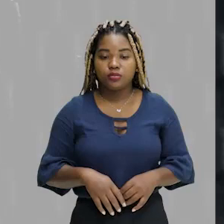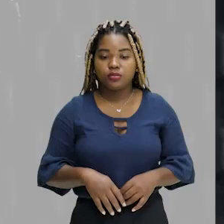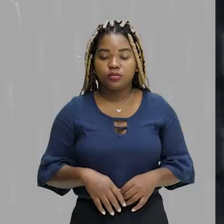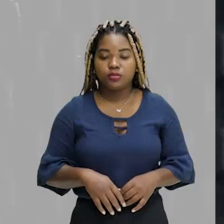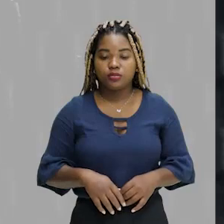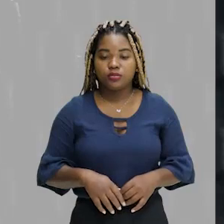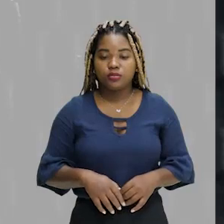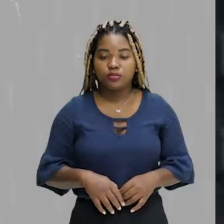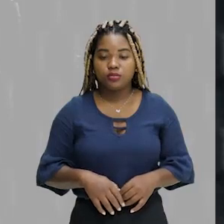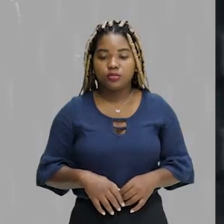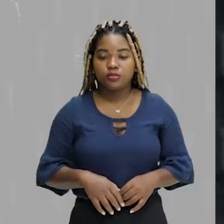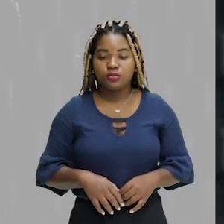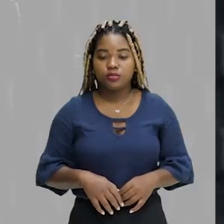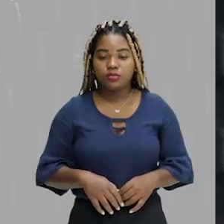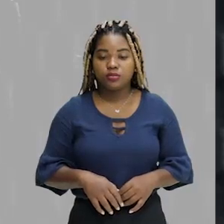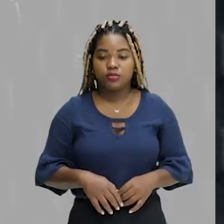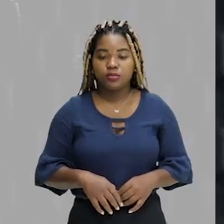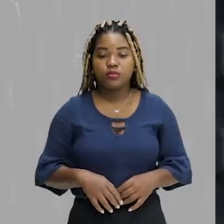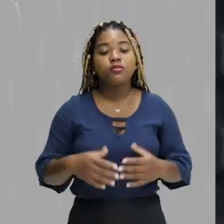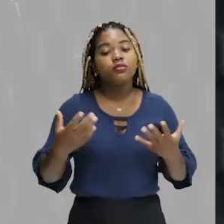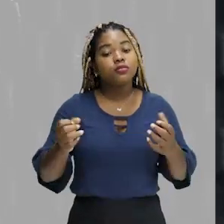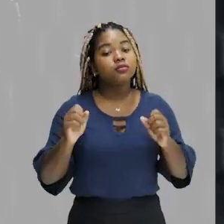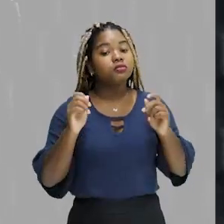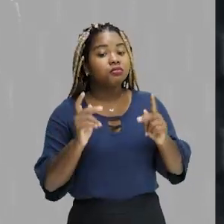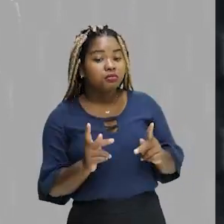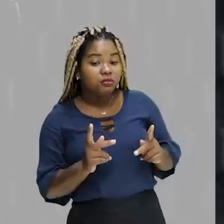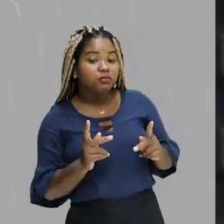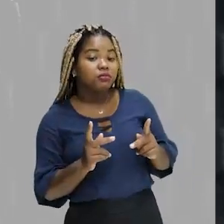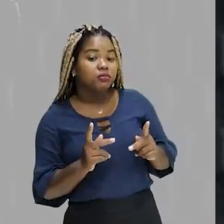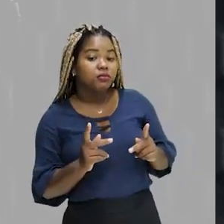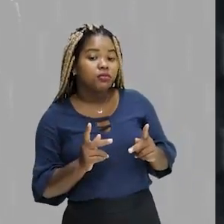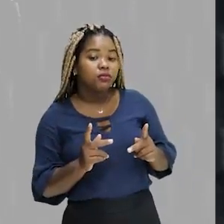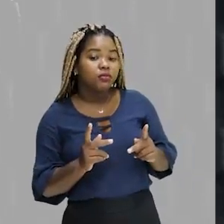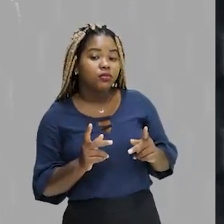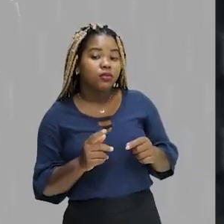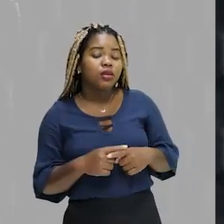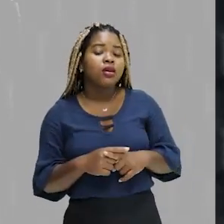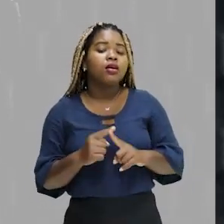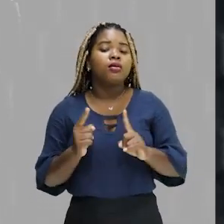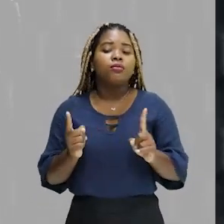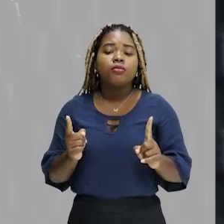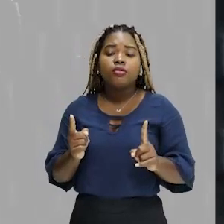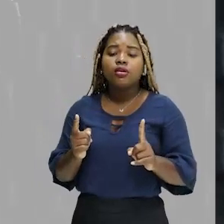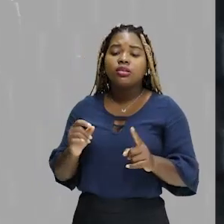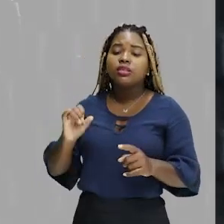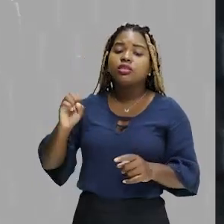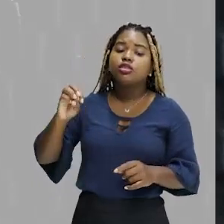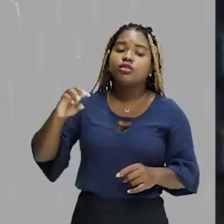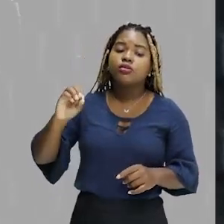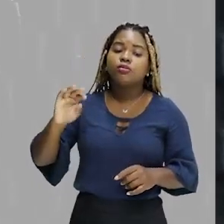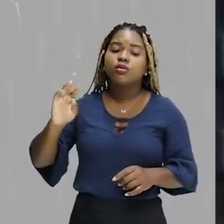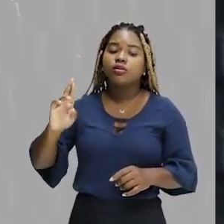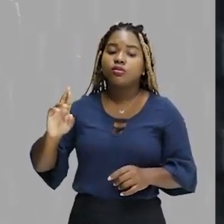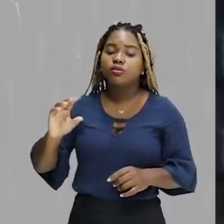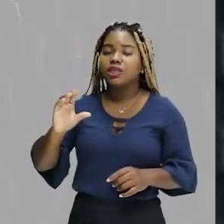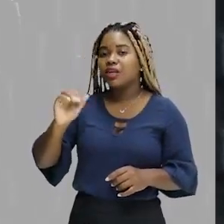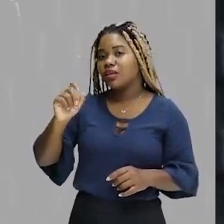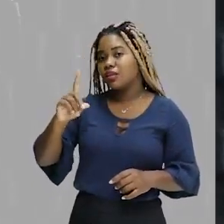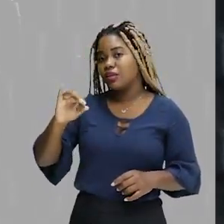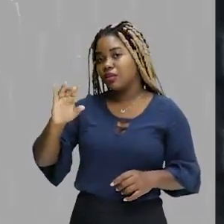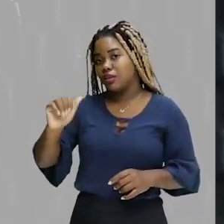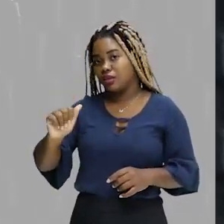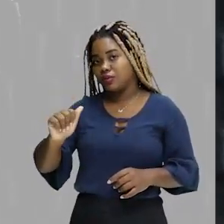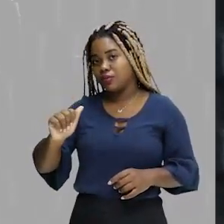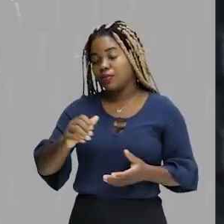e um éter aromático. Show de bola! Sendo ambos isômeros de cadeia. Oh, a